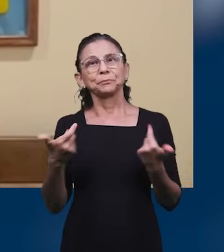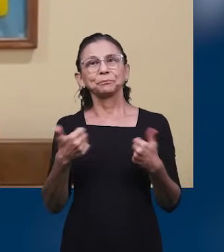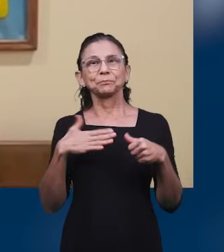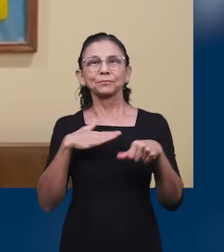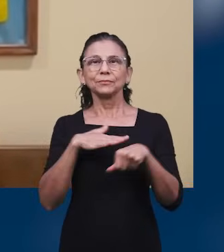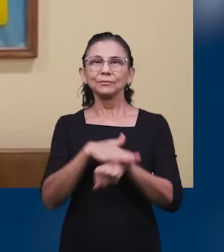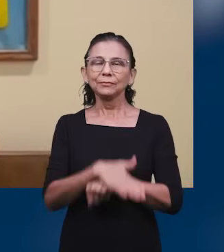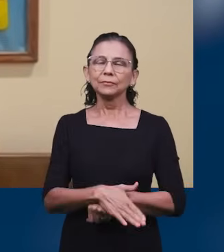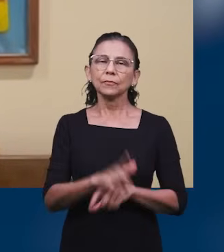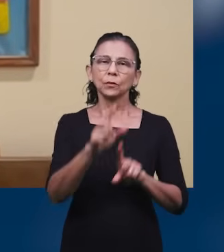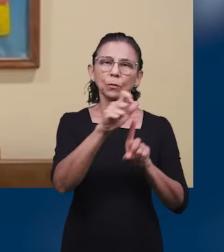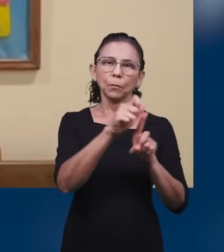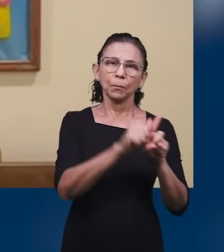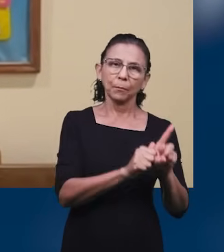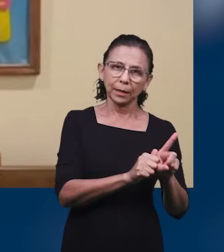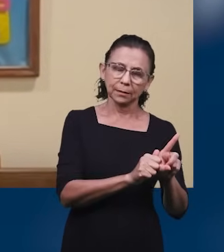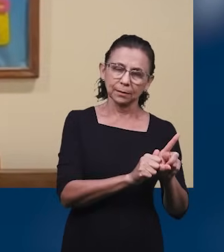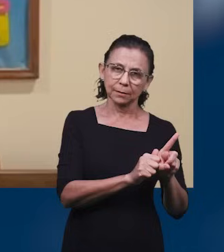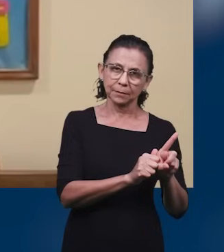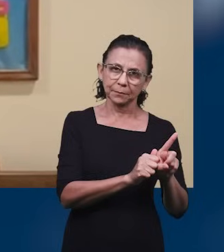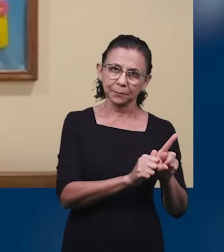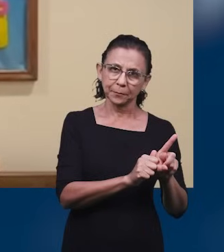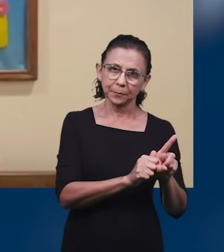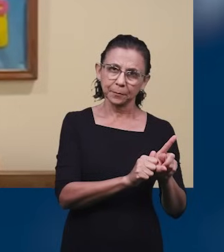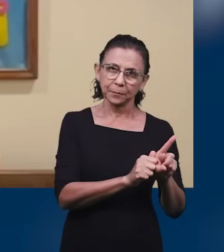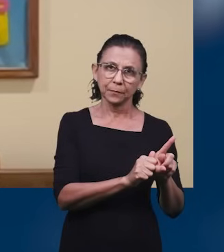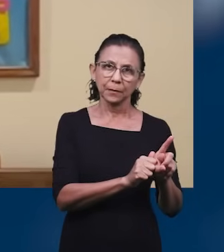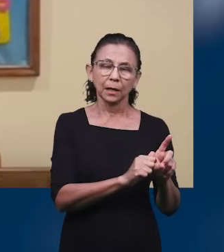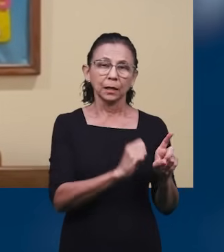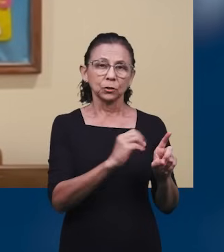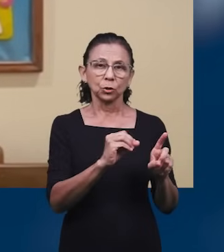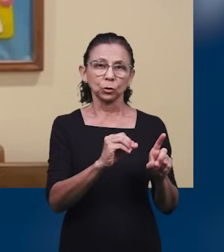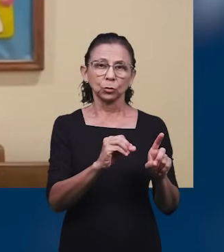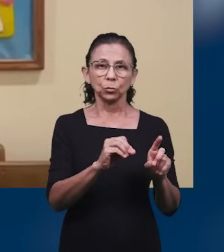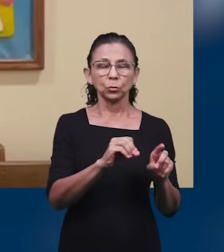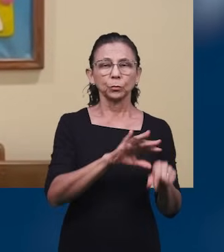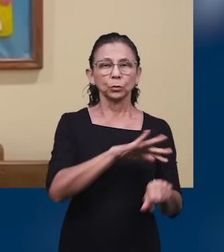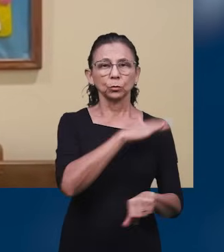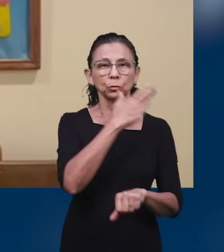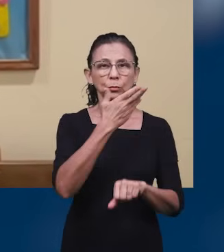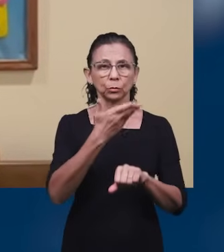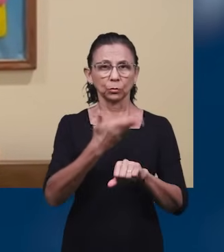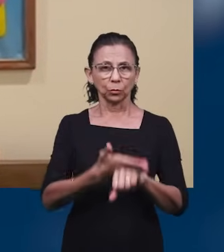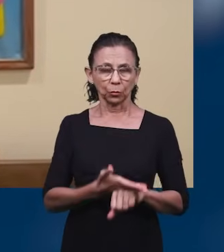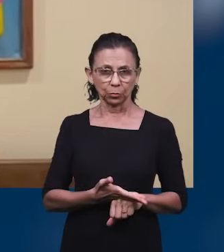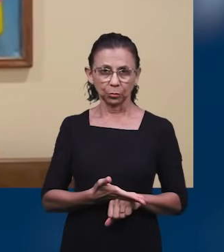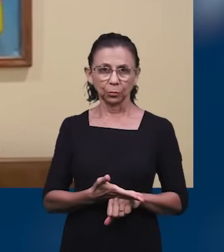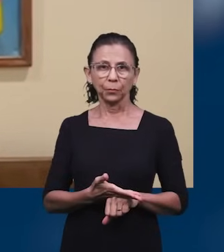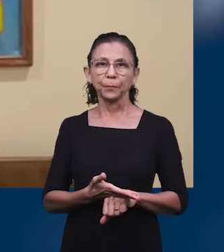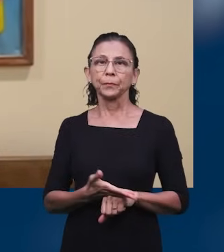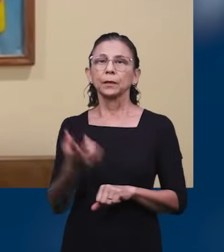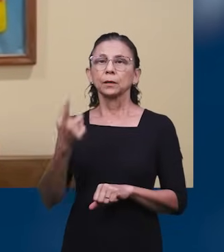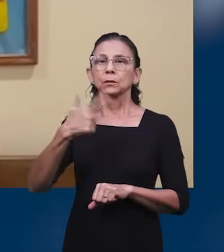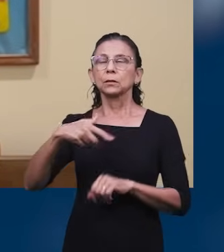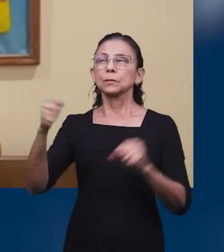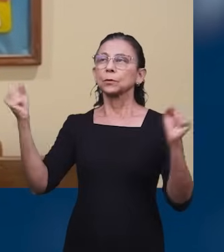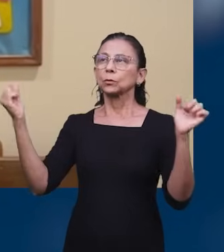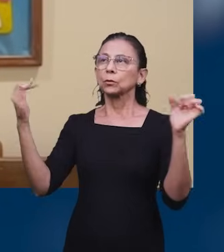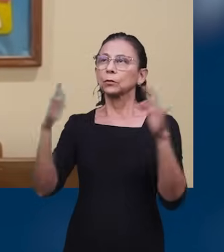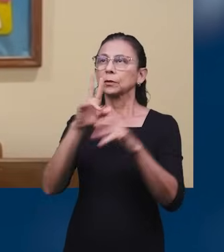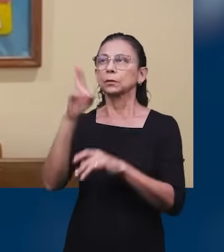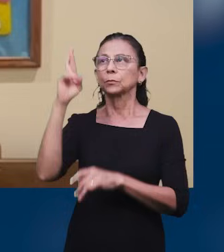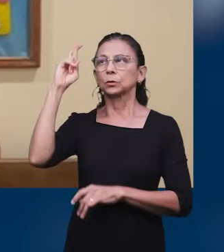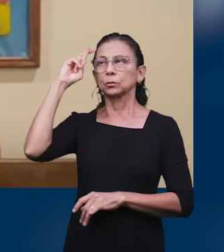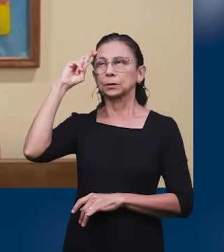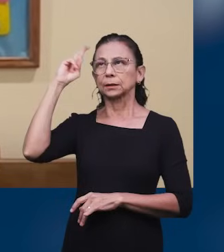noite. Durante todo o mês, a igreja estará glorificando a Deus em comemoração pelos 15 anos